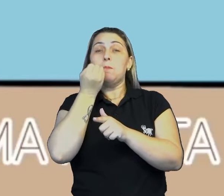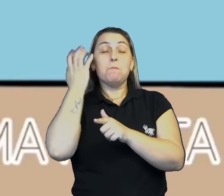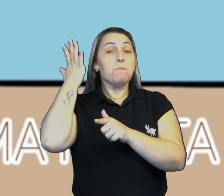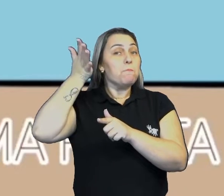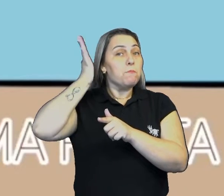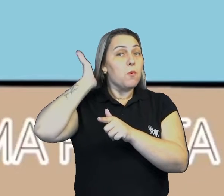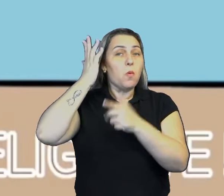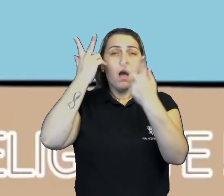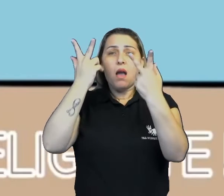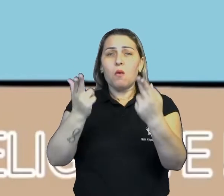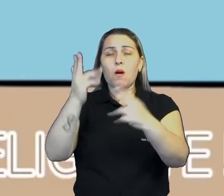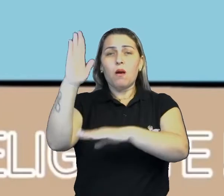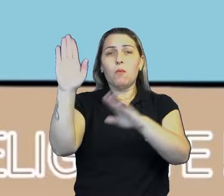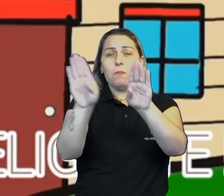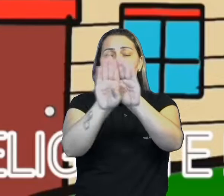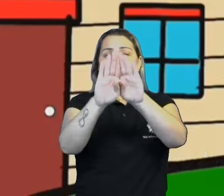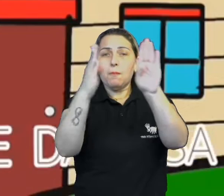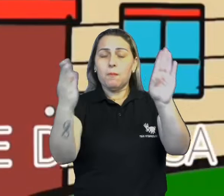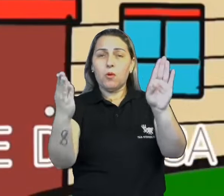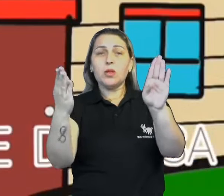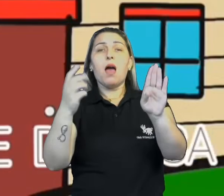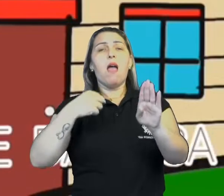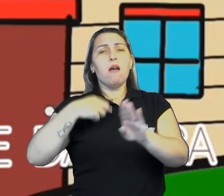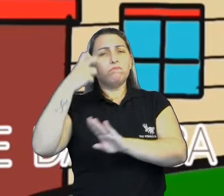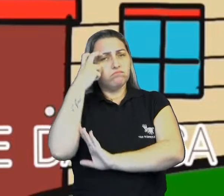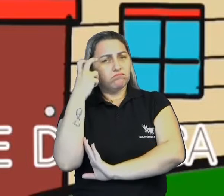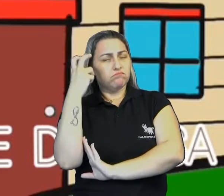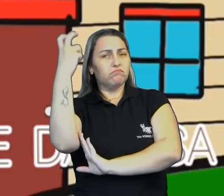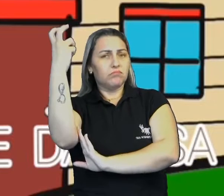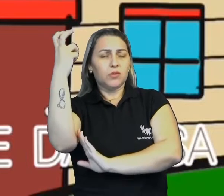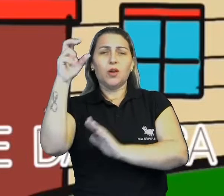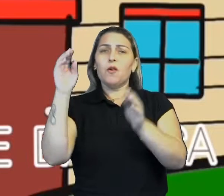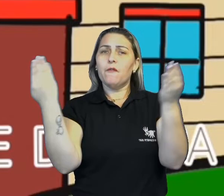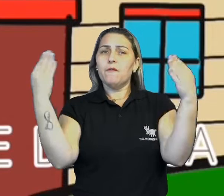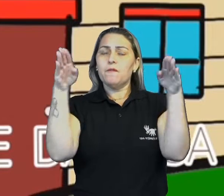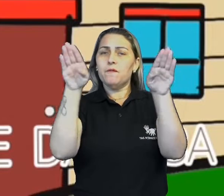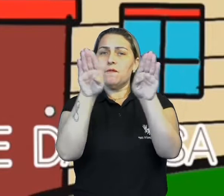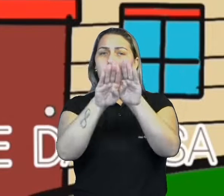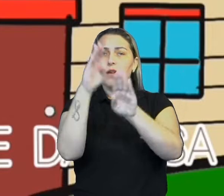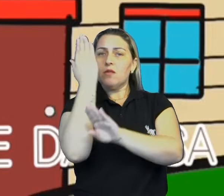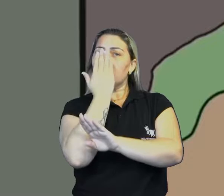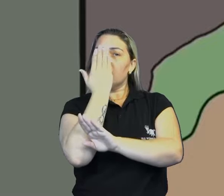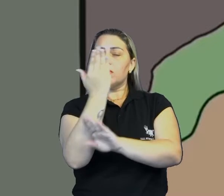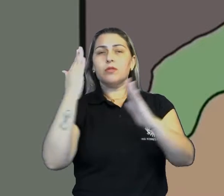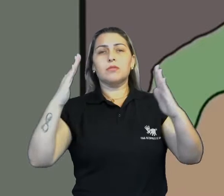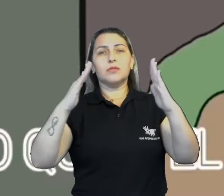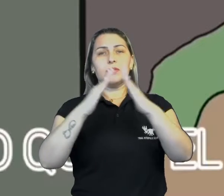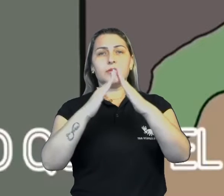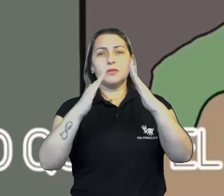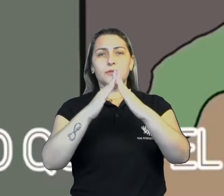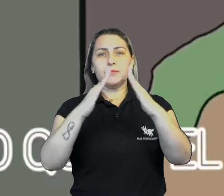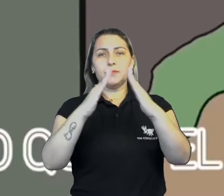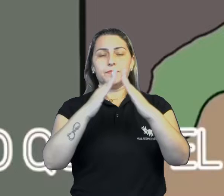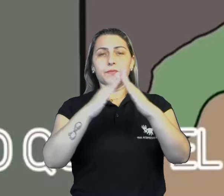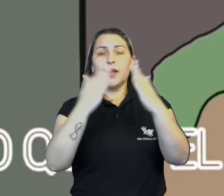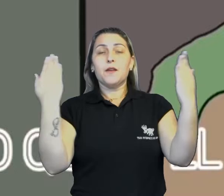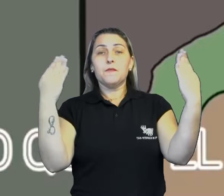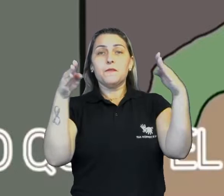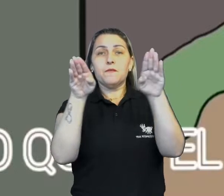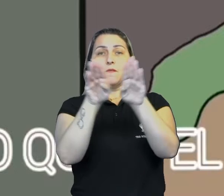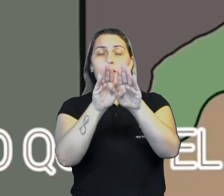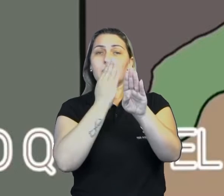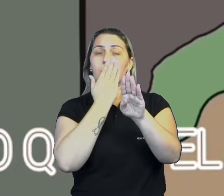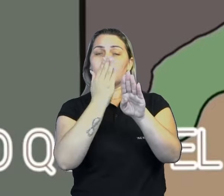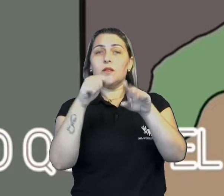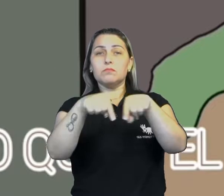como uma porta. Eu sou muito inteligente, eu fecho a frente da casa, fecho a frente do